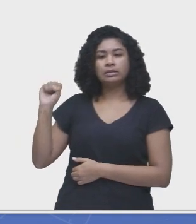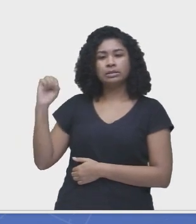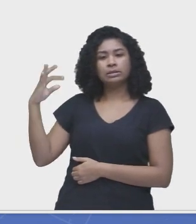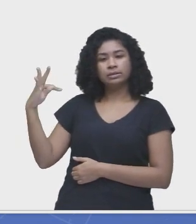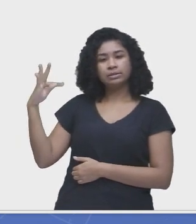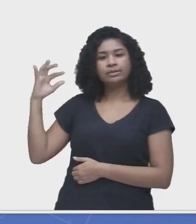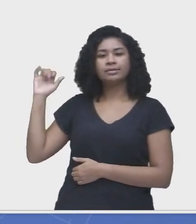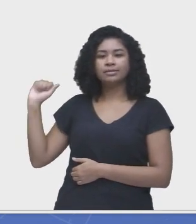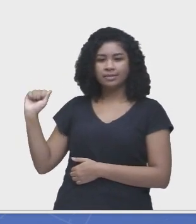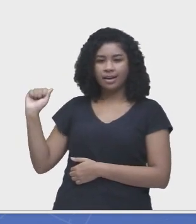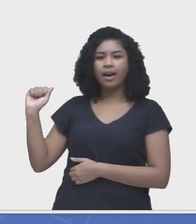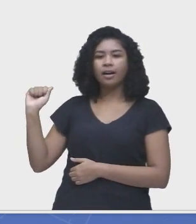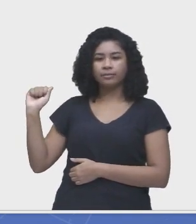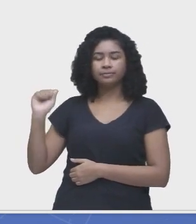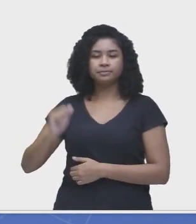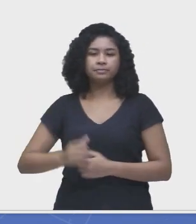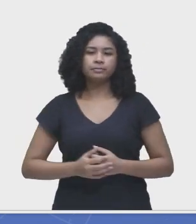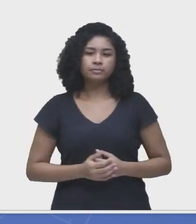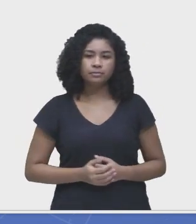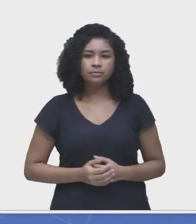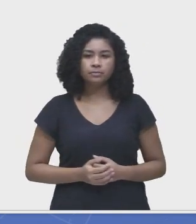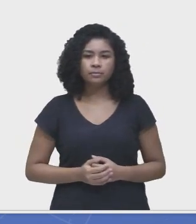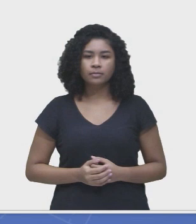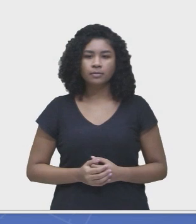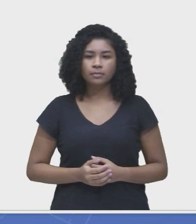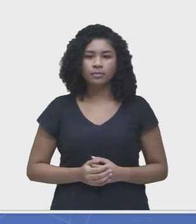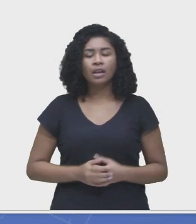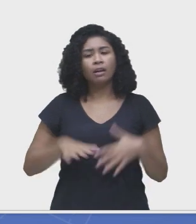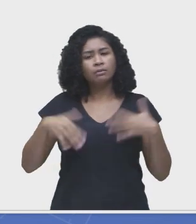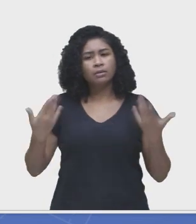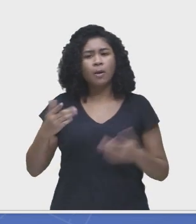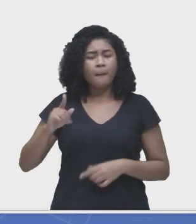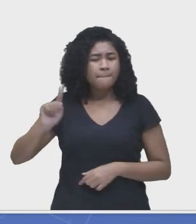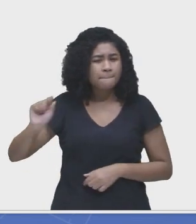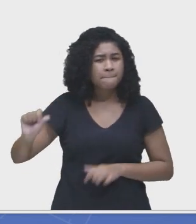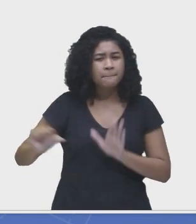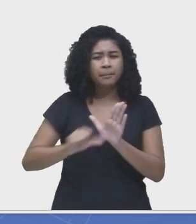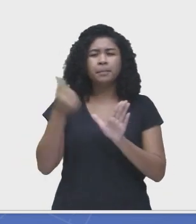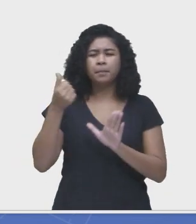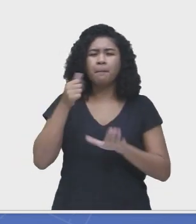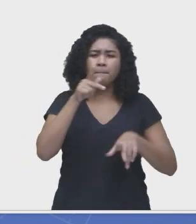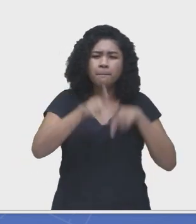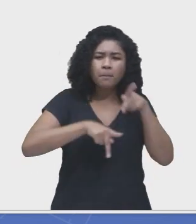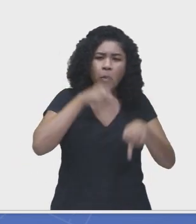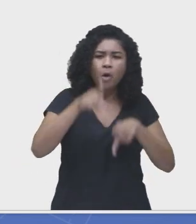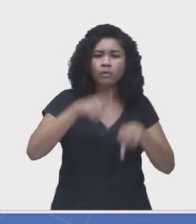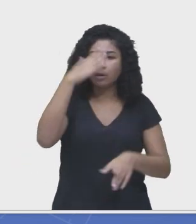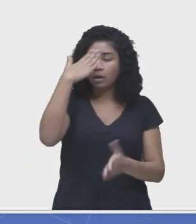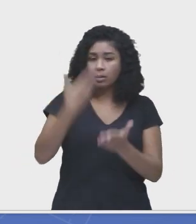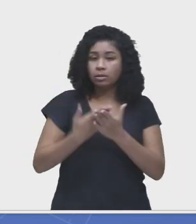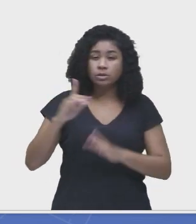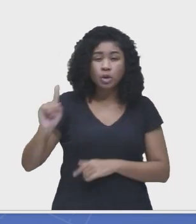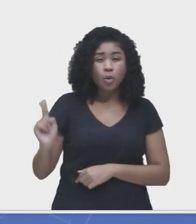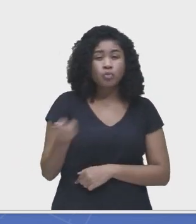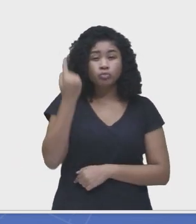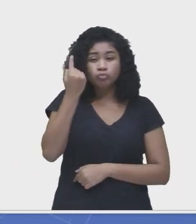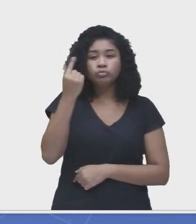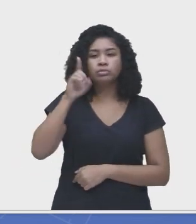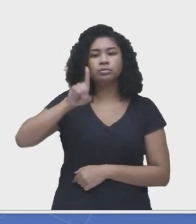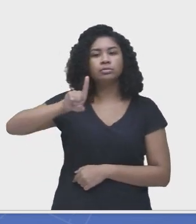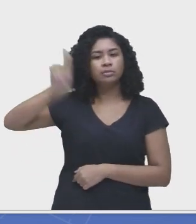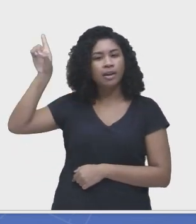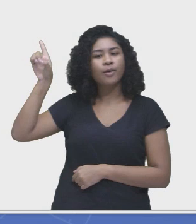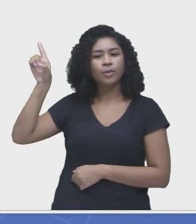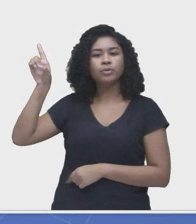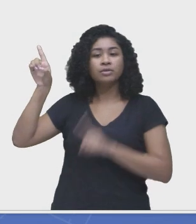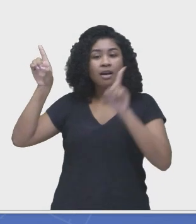único Deus. Então, o primeiro povo monoteísta que nós temos notícias são os judeus, são os hebreus,